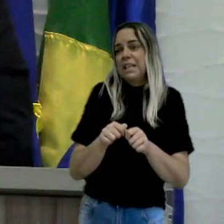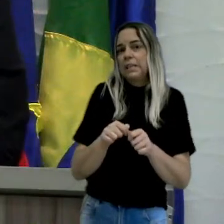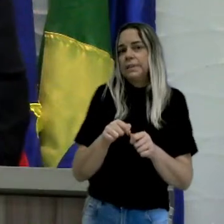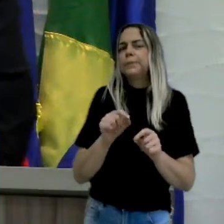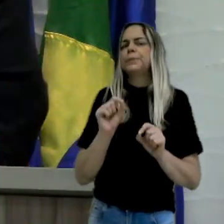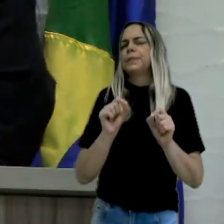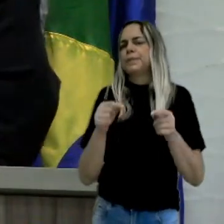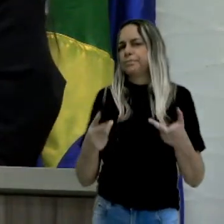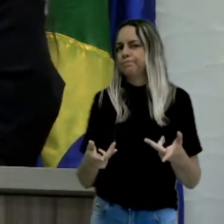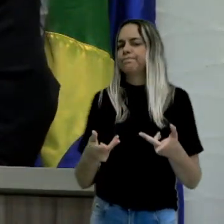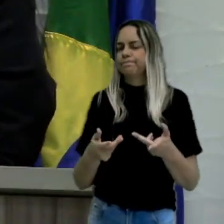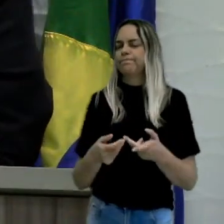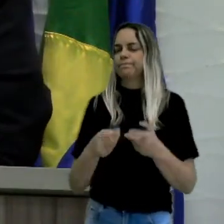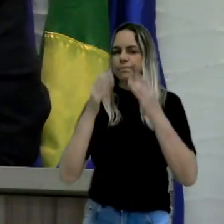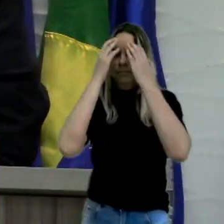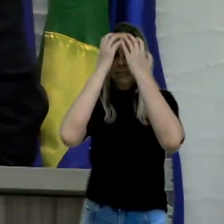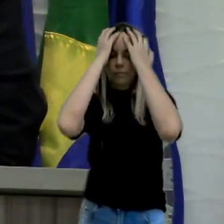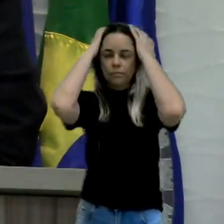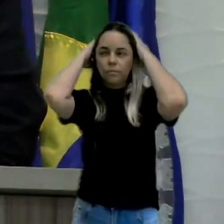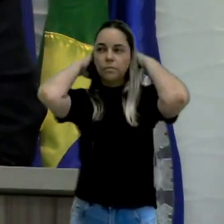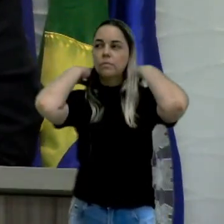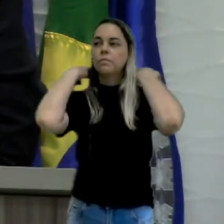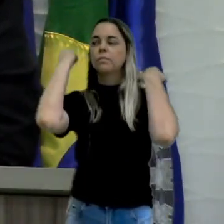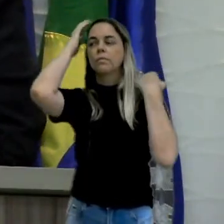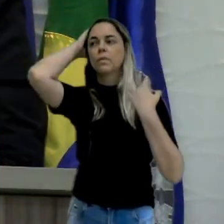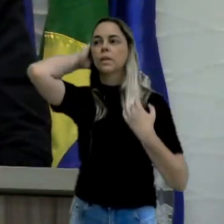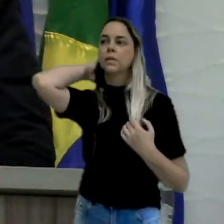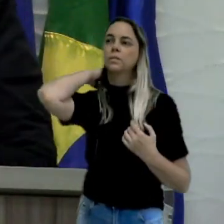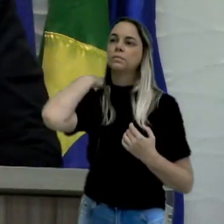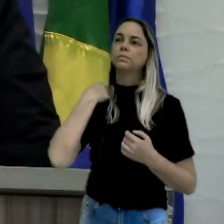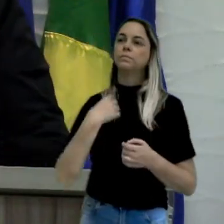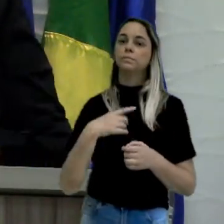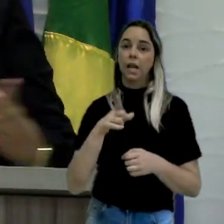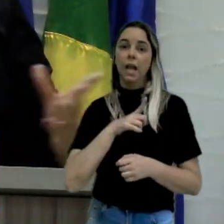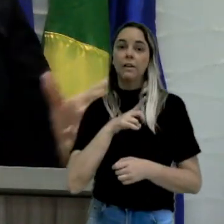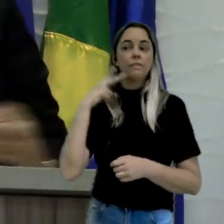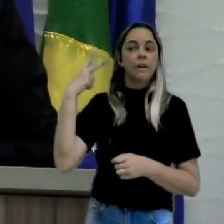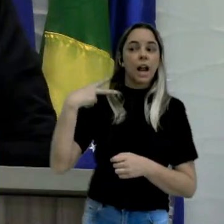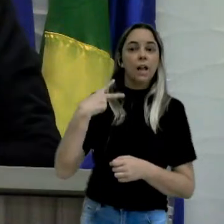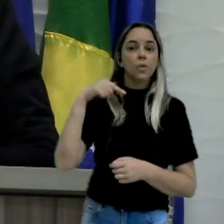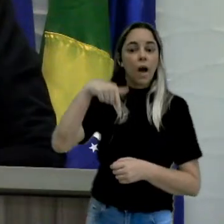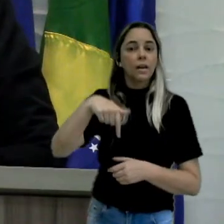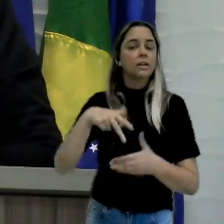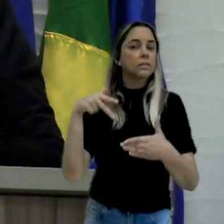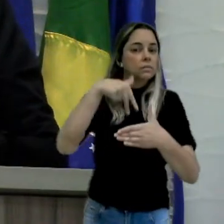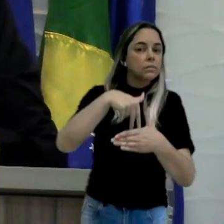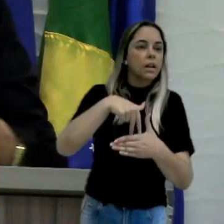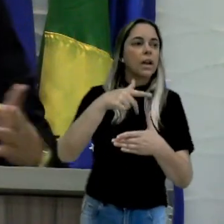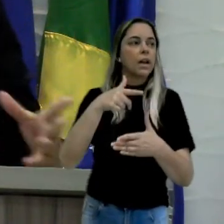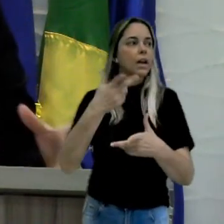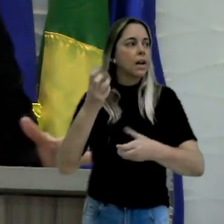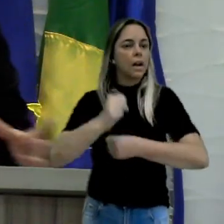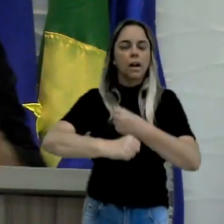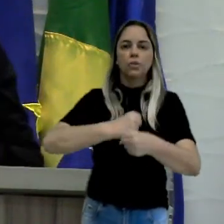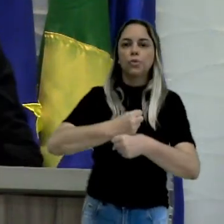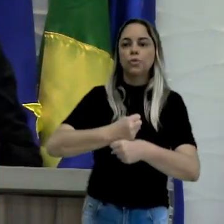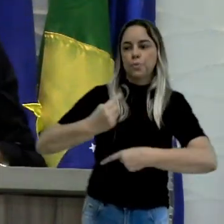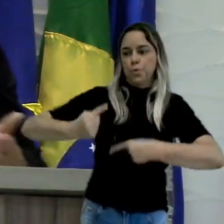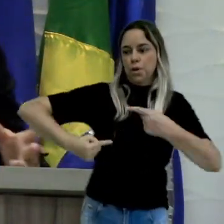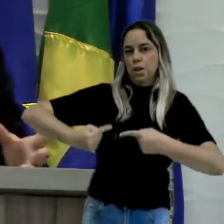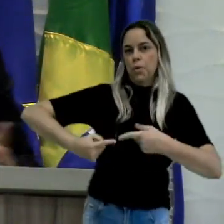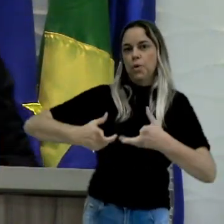Aí o vereador, tem vereador aqui que fala, ah, porque é ano político, estão prendendo a água da Compesa para